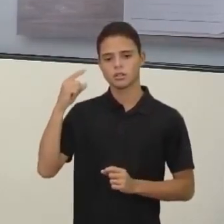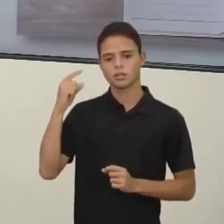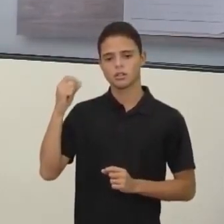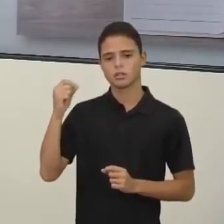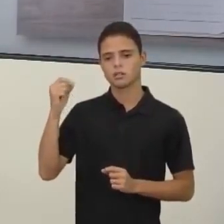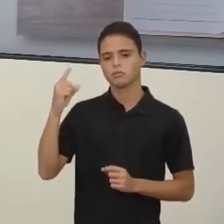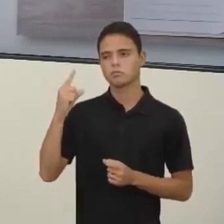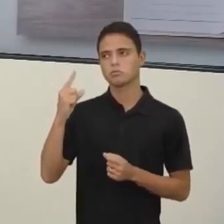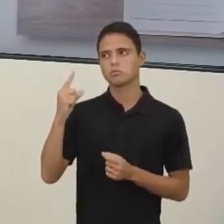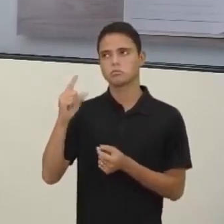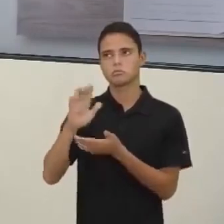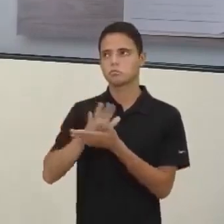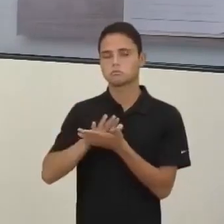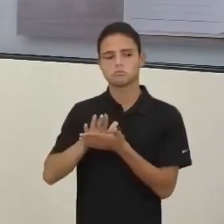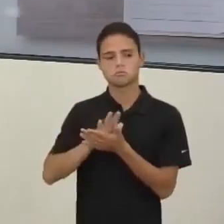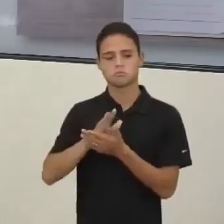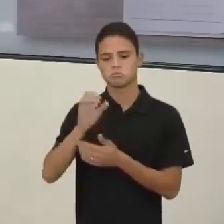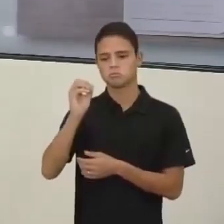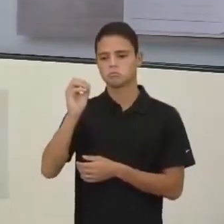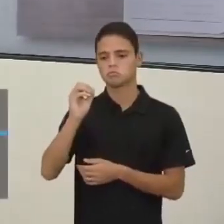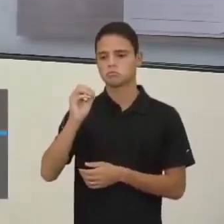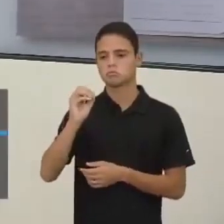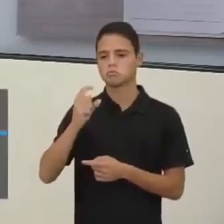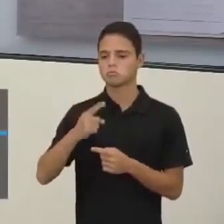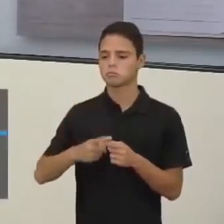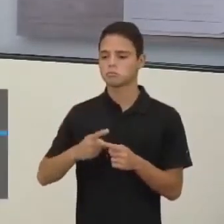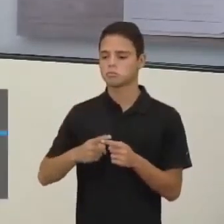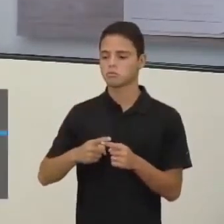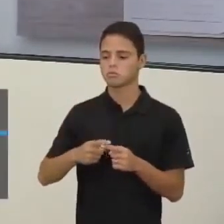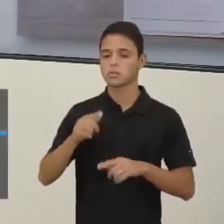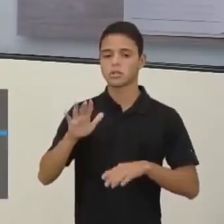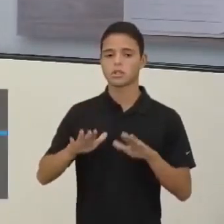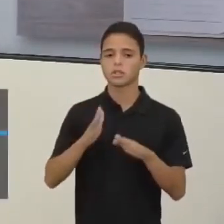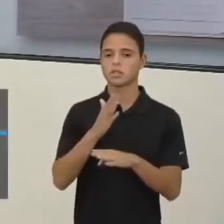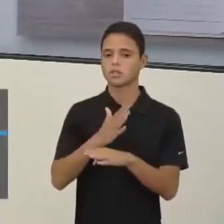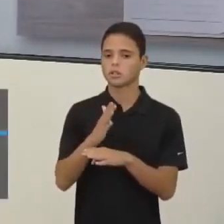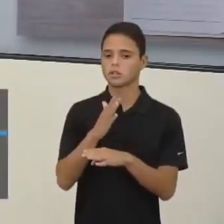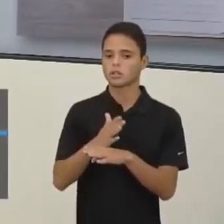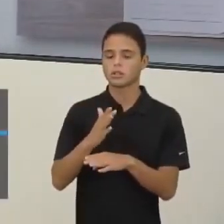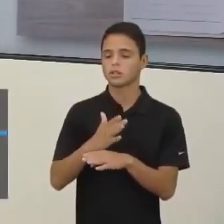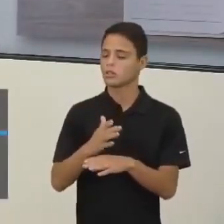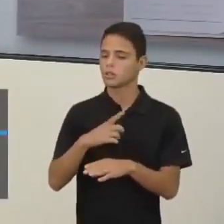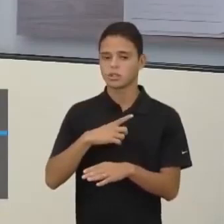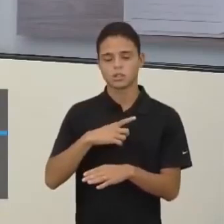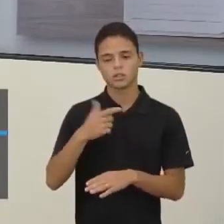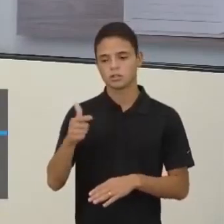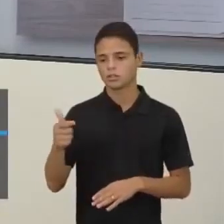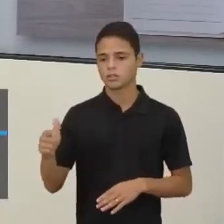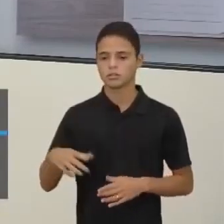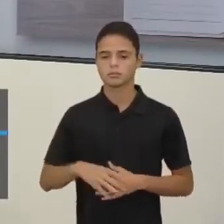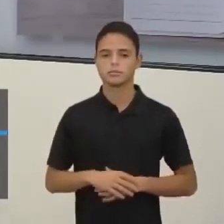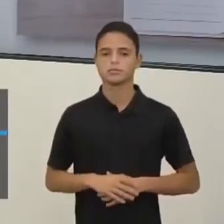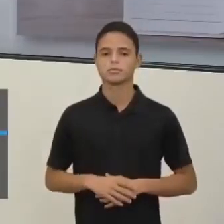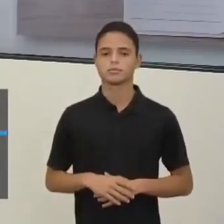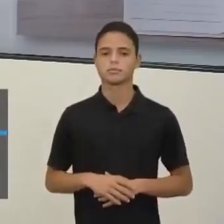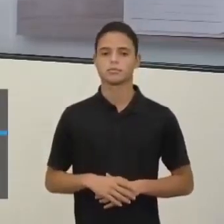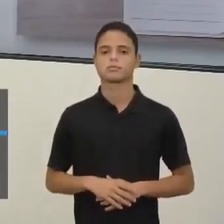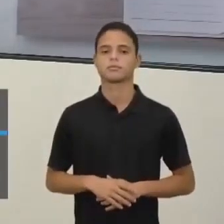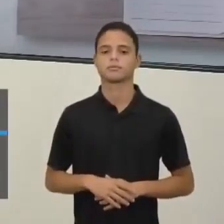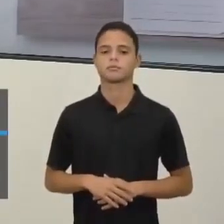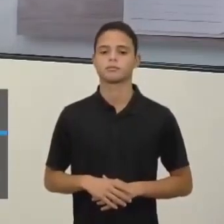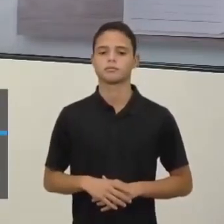Não vai sair som. Por quê? Gente, a gente não tem um treinamento muscular dessas partes aqui do dedo. Não é algo que você fala